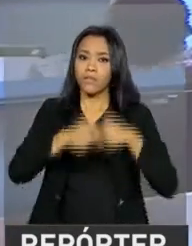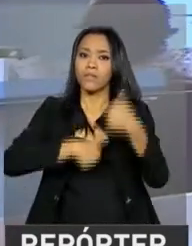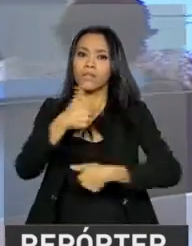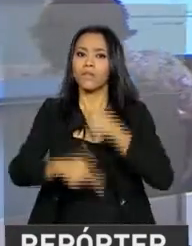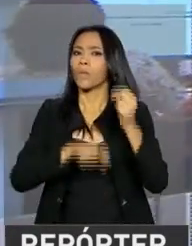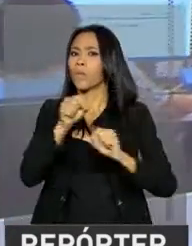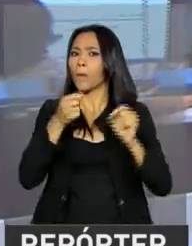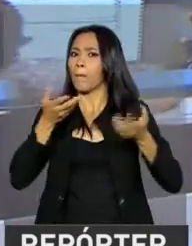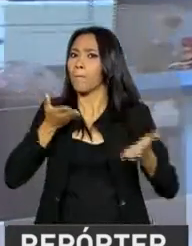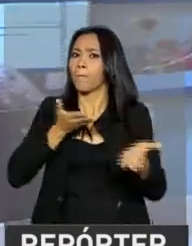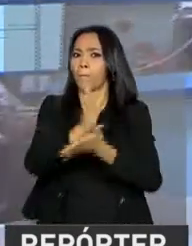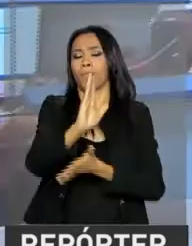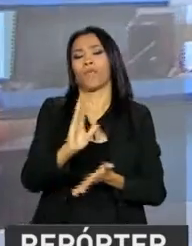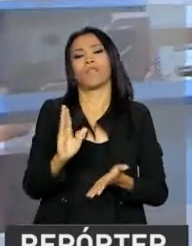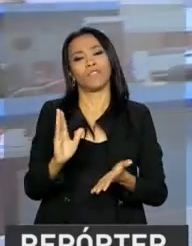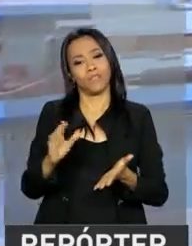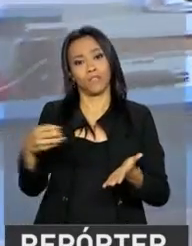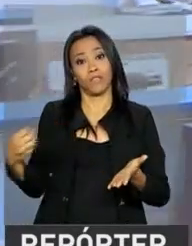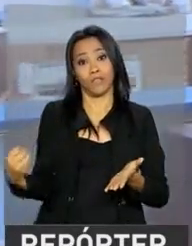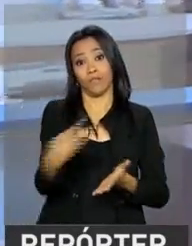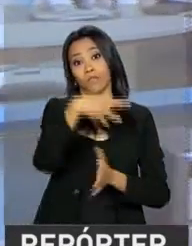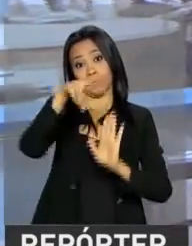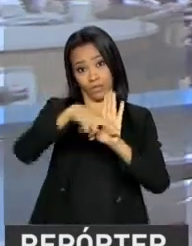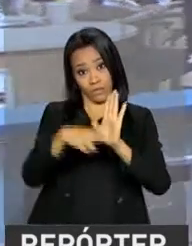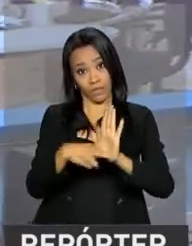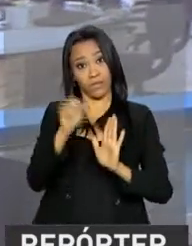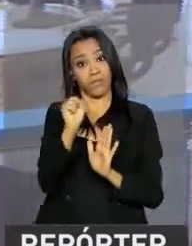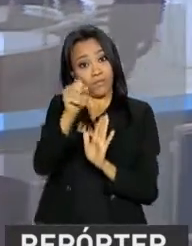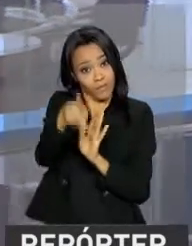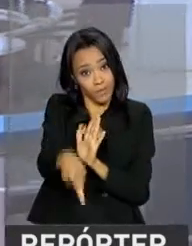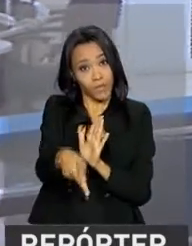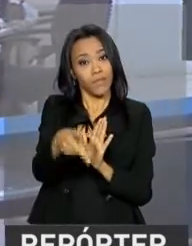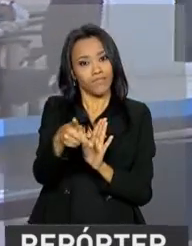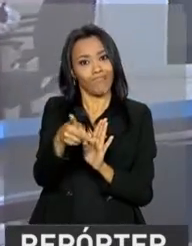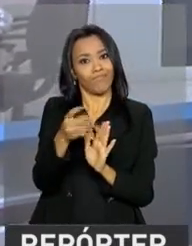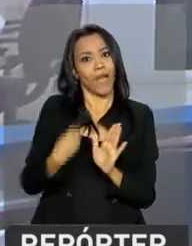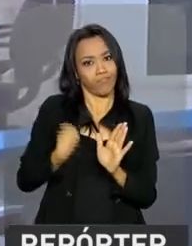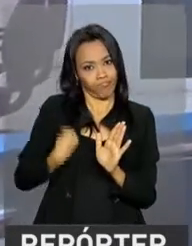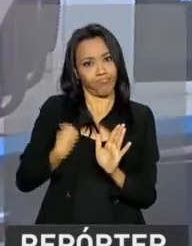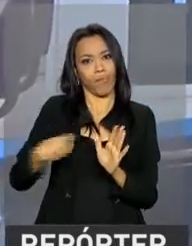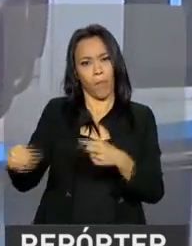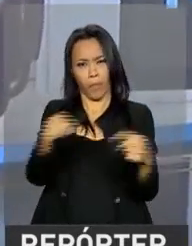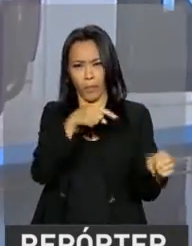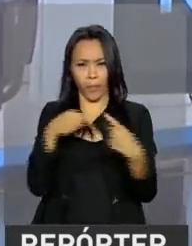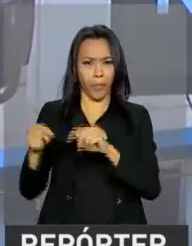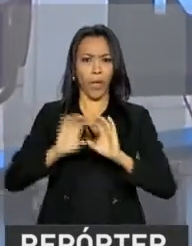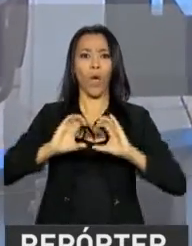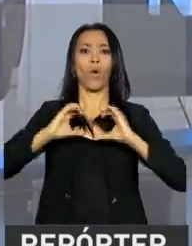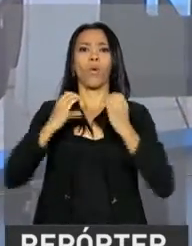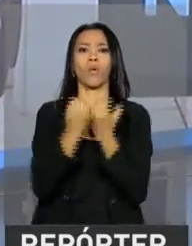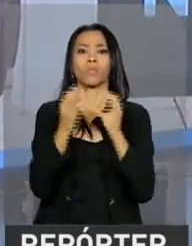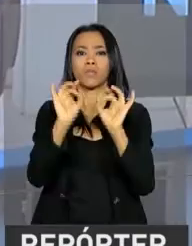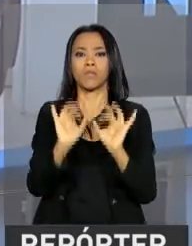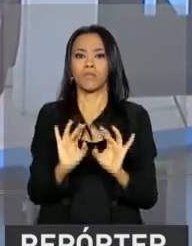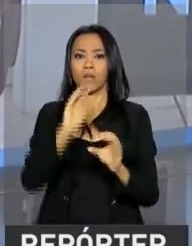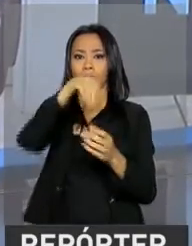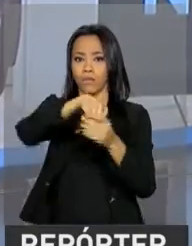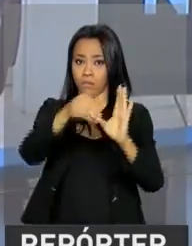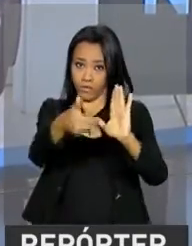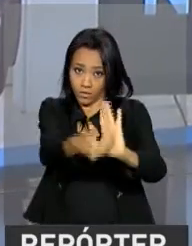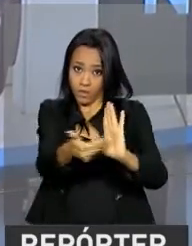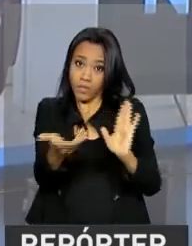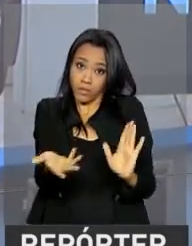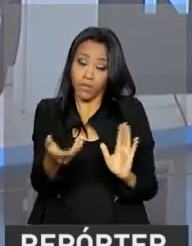da reforma da previdência social a mudança está em discussão na comissão especial da câmara dos deputados